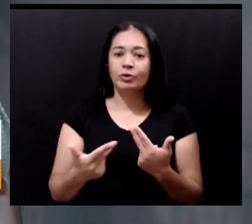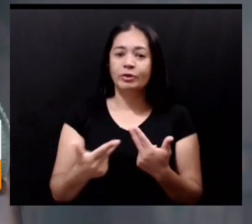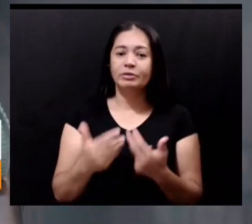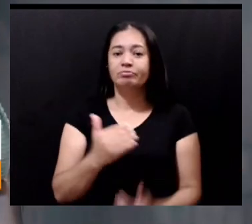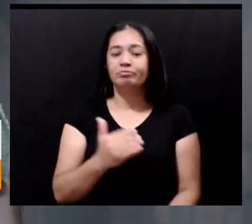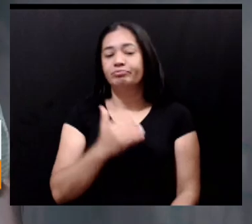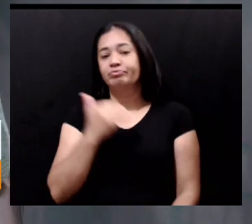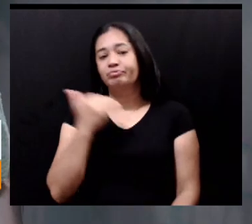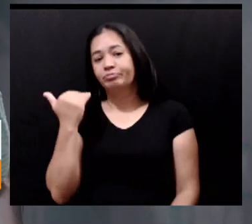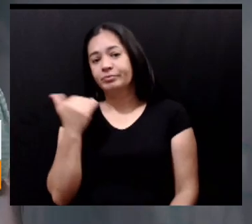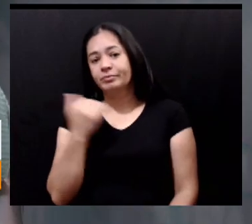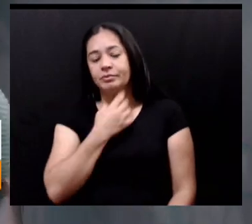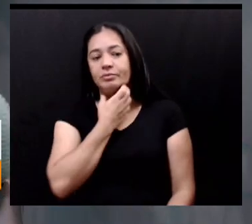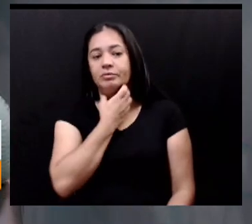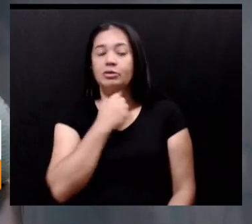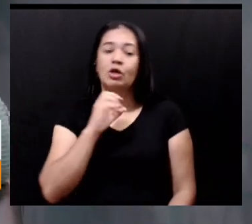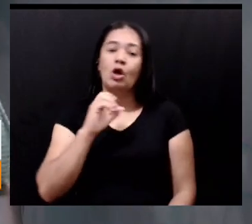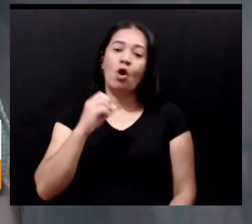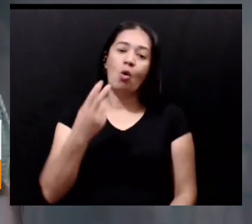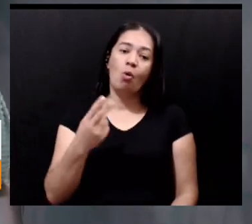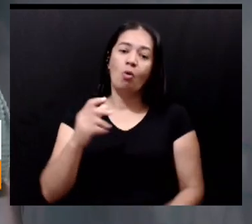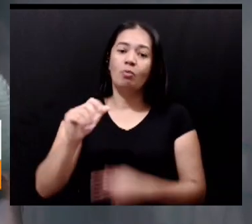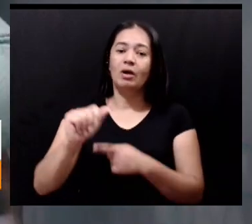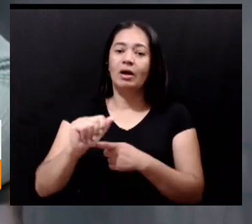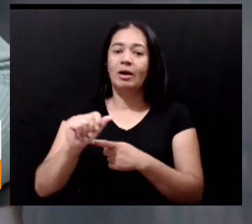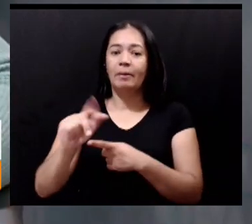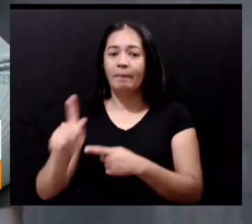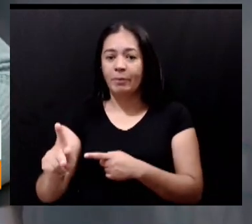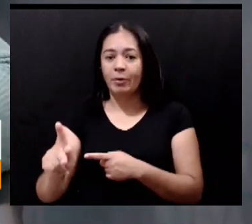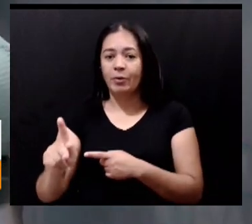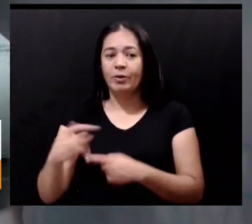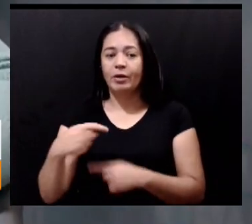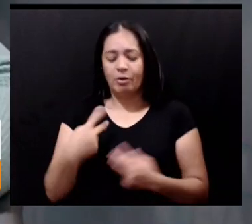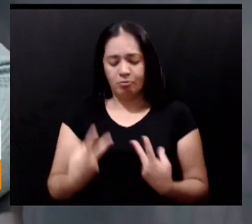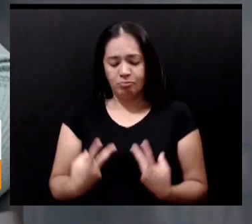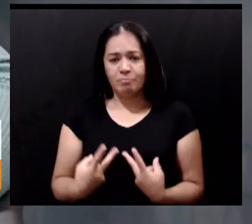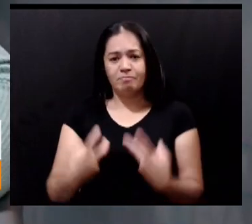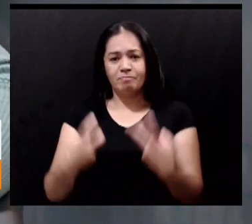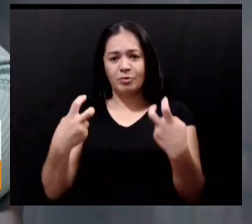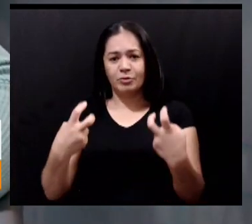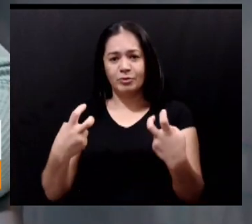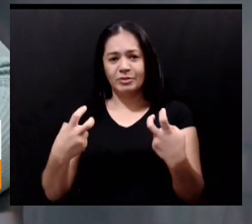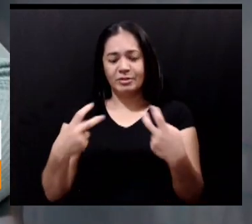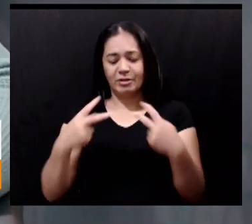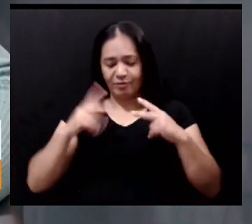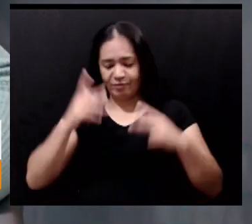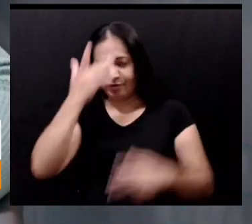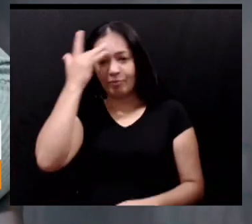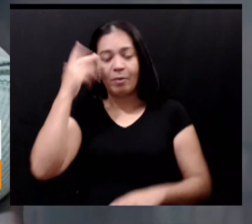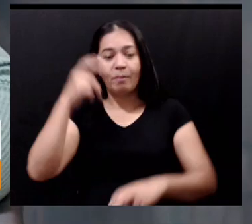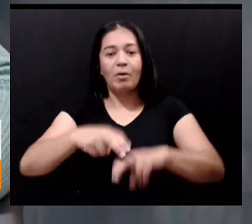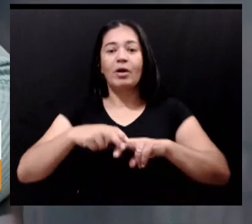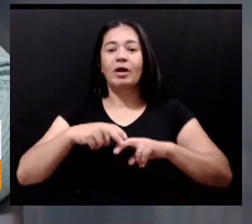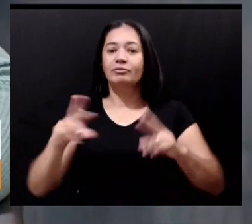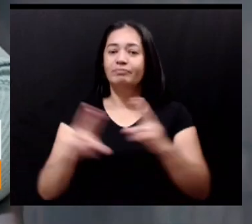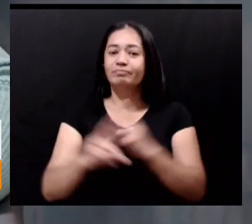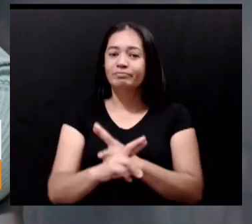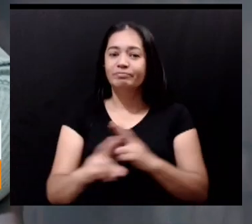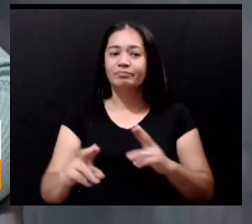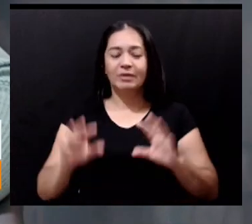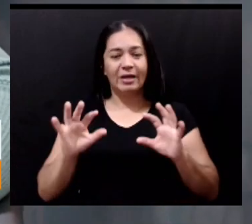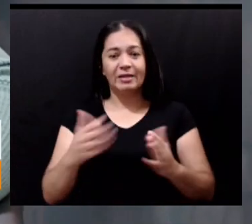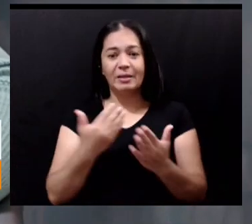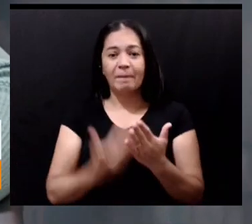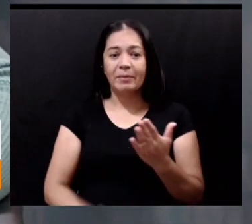uma aposentadoria, que eu me reconhecia, eu me constituí enquanto pessoa a partir daquela relação, Uhum. essa perda muitas vezes não tem